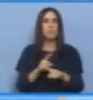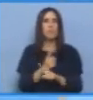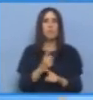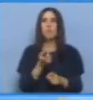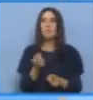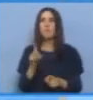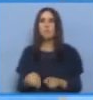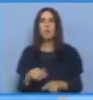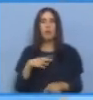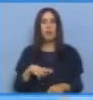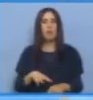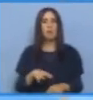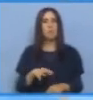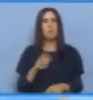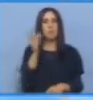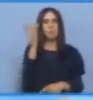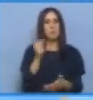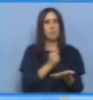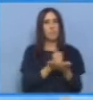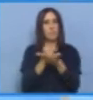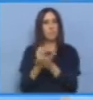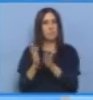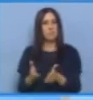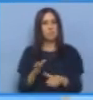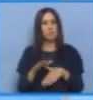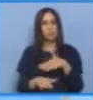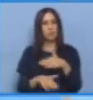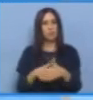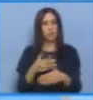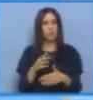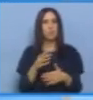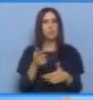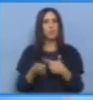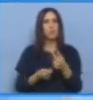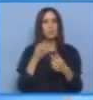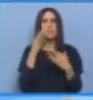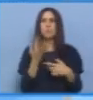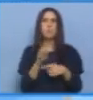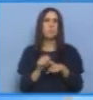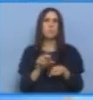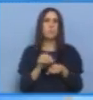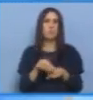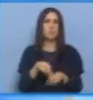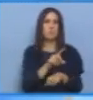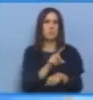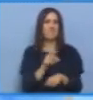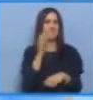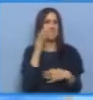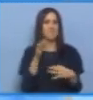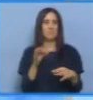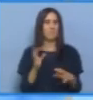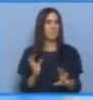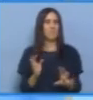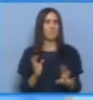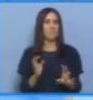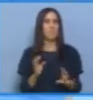outra vez. E é preciso que a pessoa seja apoiada passo a passo, em coisas simples como uma ida ao supermercado. Coisas simples como